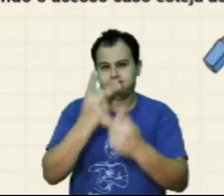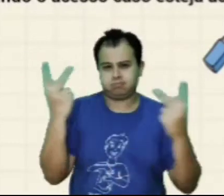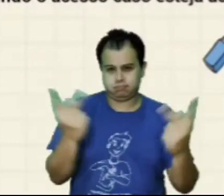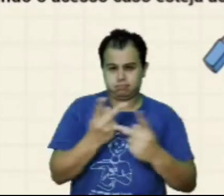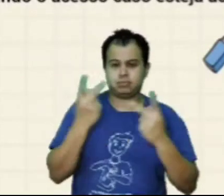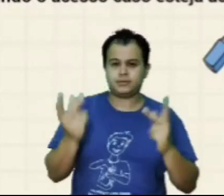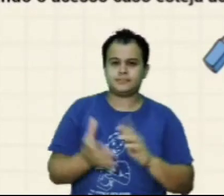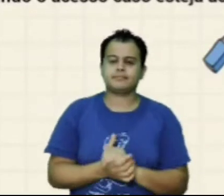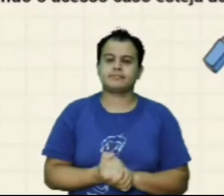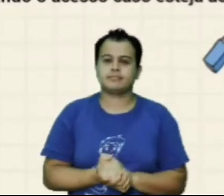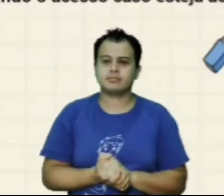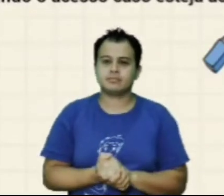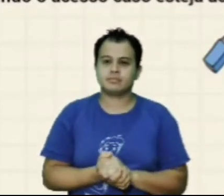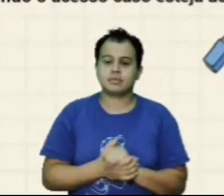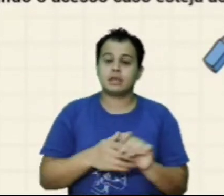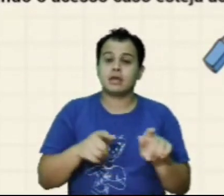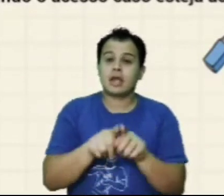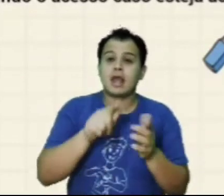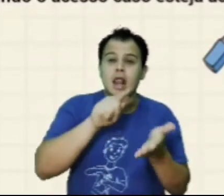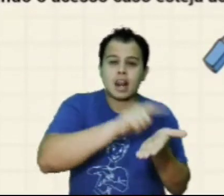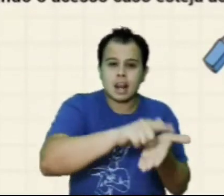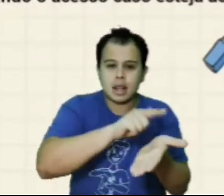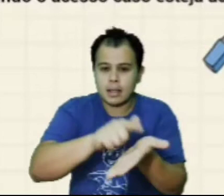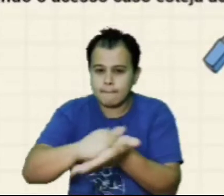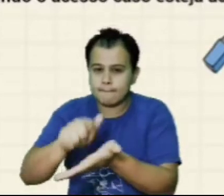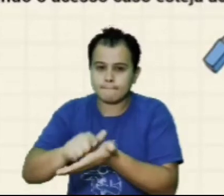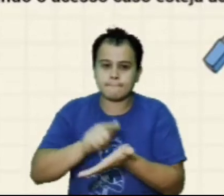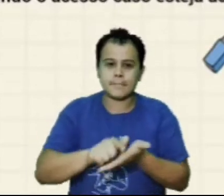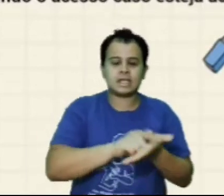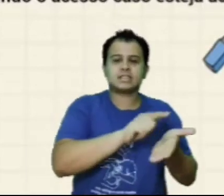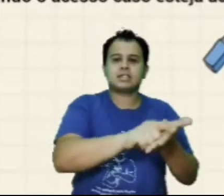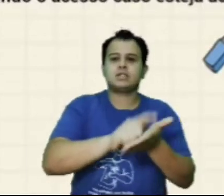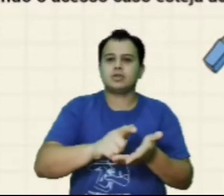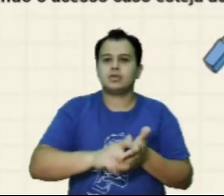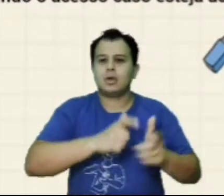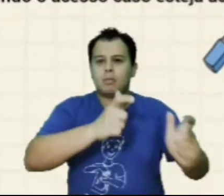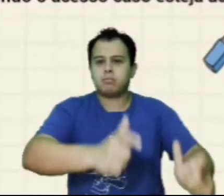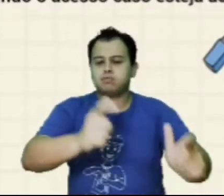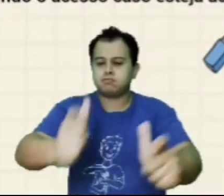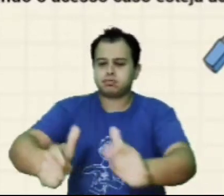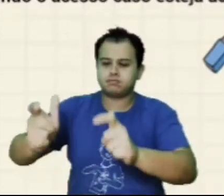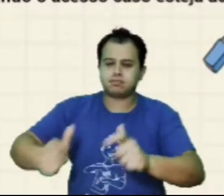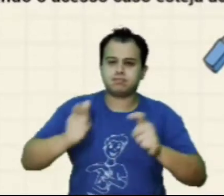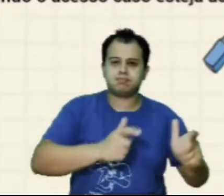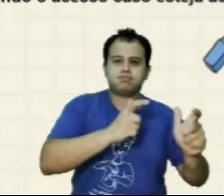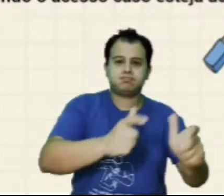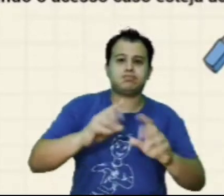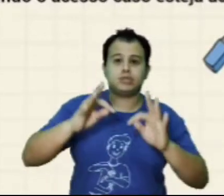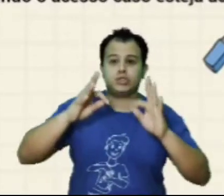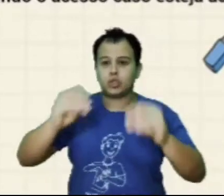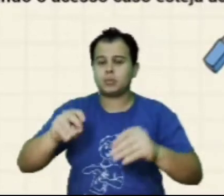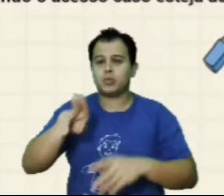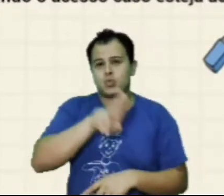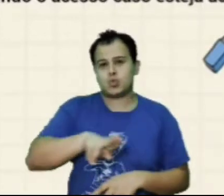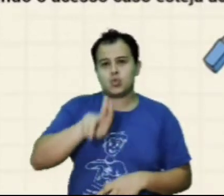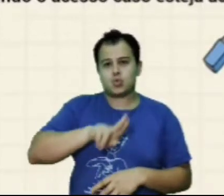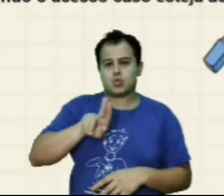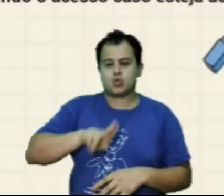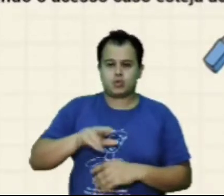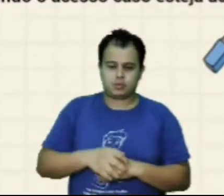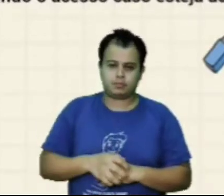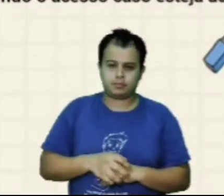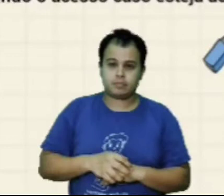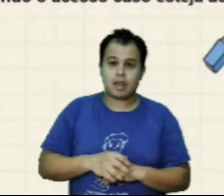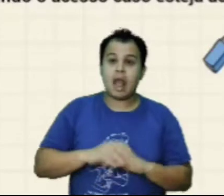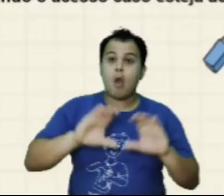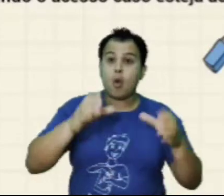Limpeza e higienização periódica dos locais e objetos de uso comum. Toda a equipe de limpeza vai passar por